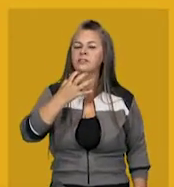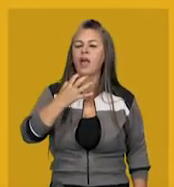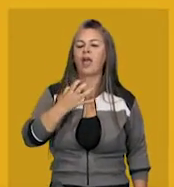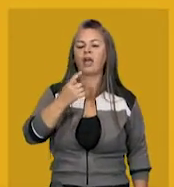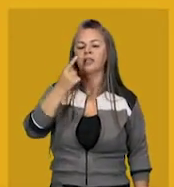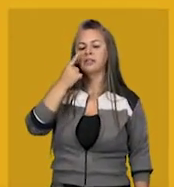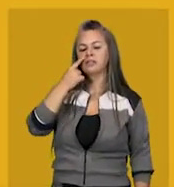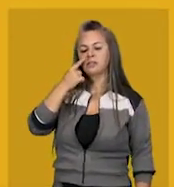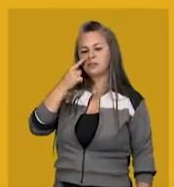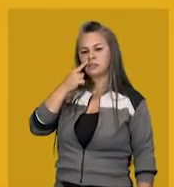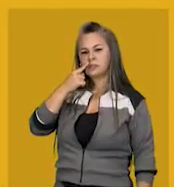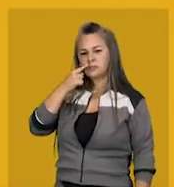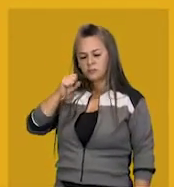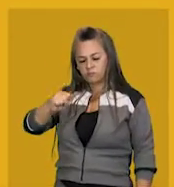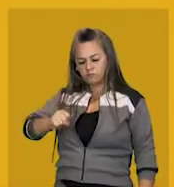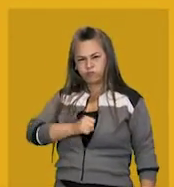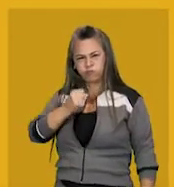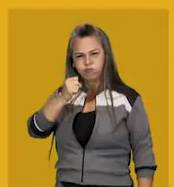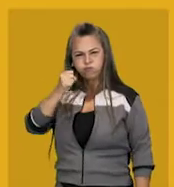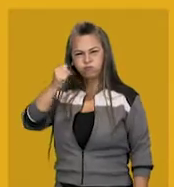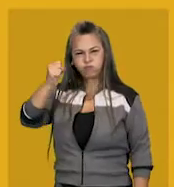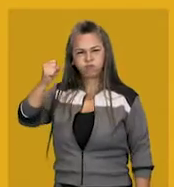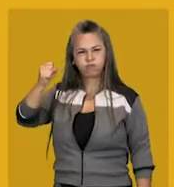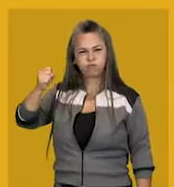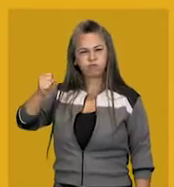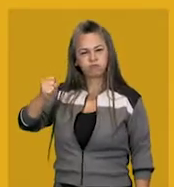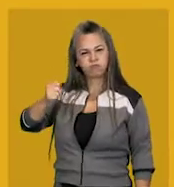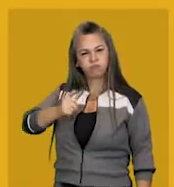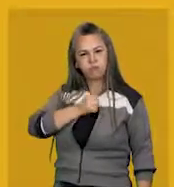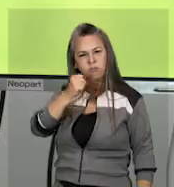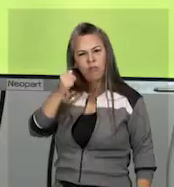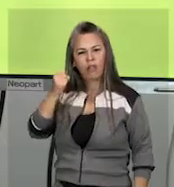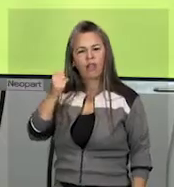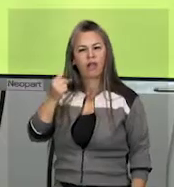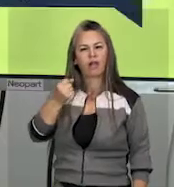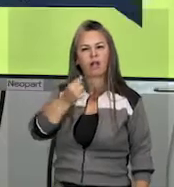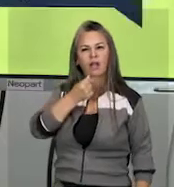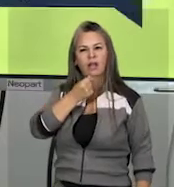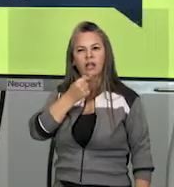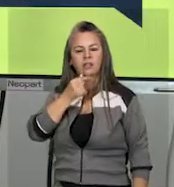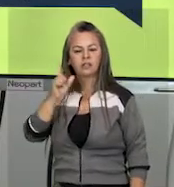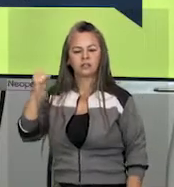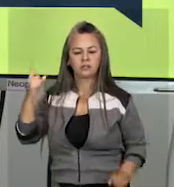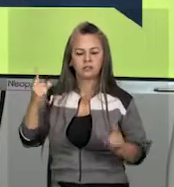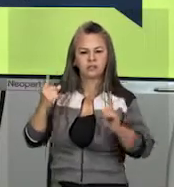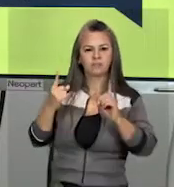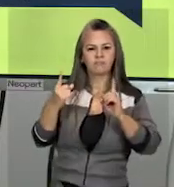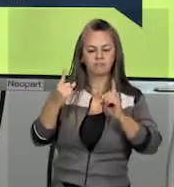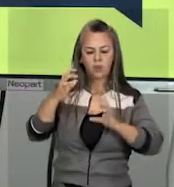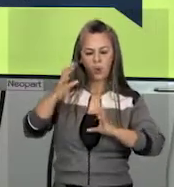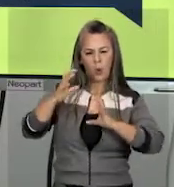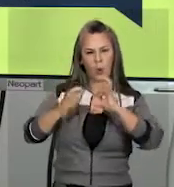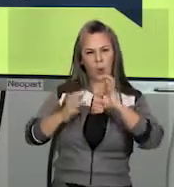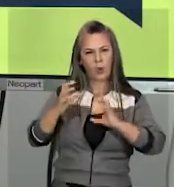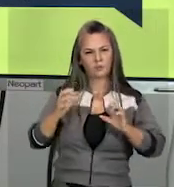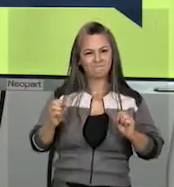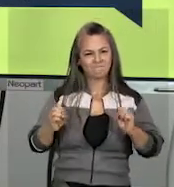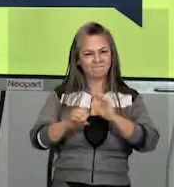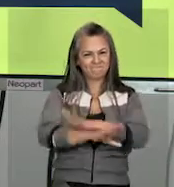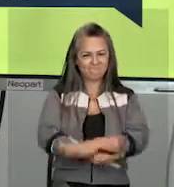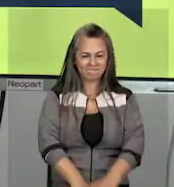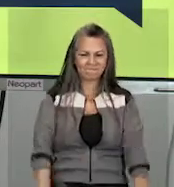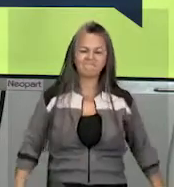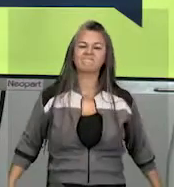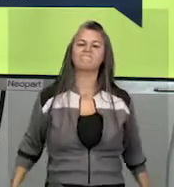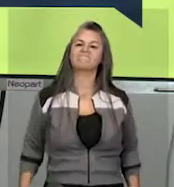ódio que nasce entre próximos e armados. Quer dizer, o conflito entre as pessoas. É isso. Isso é